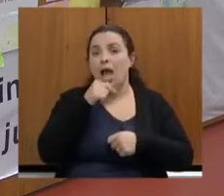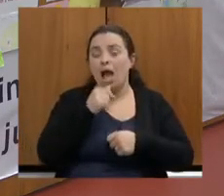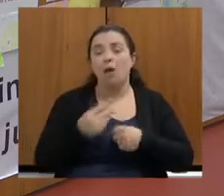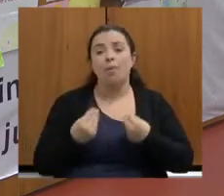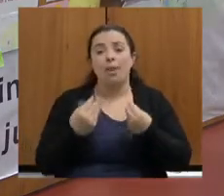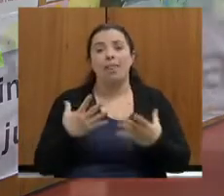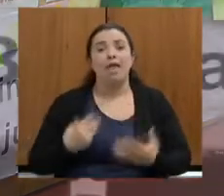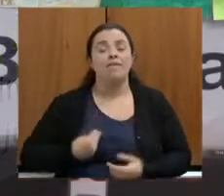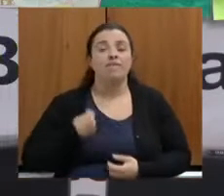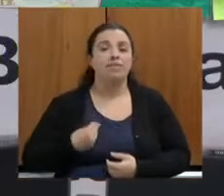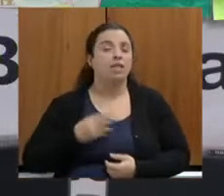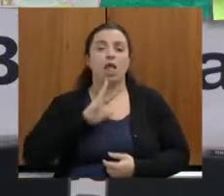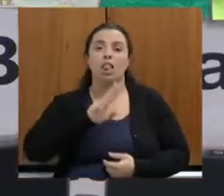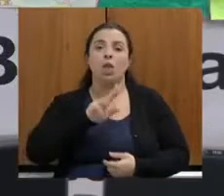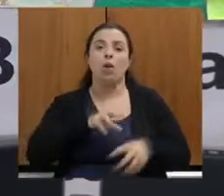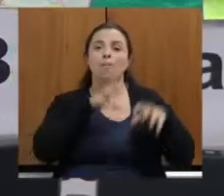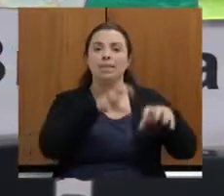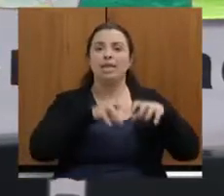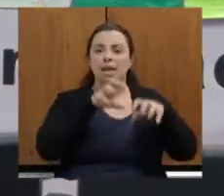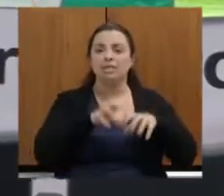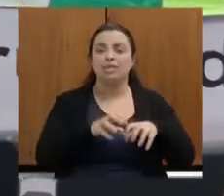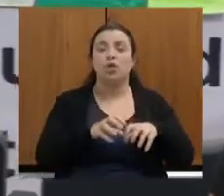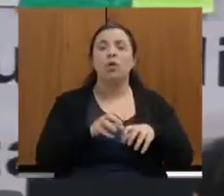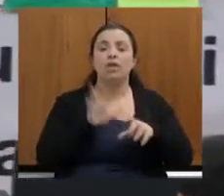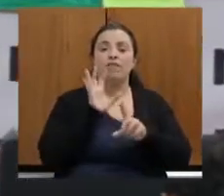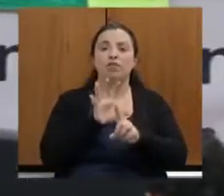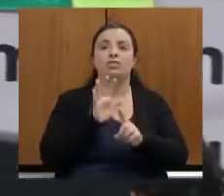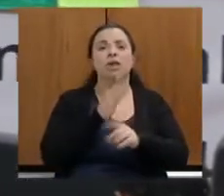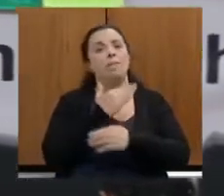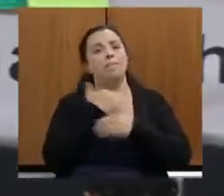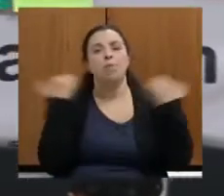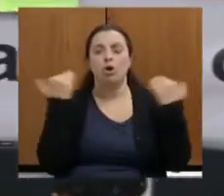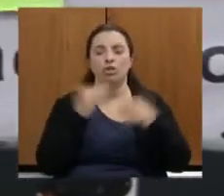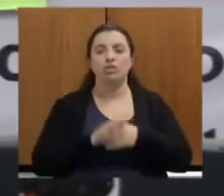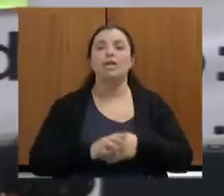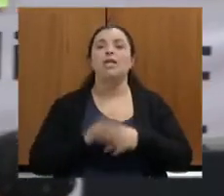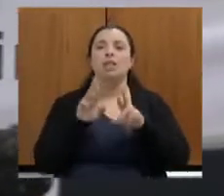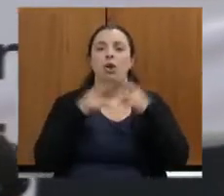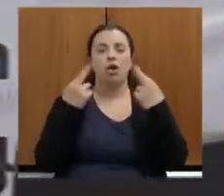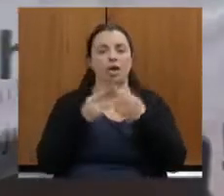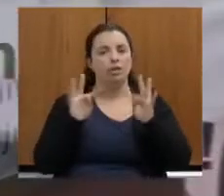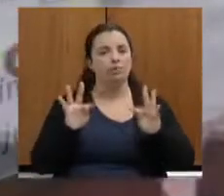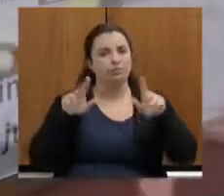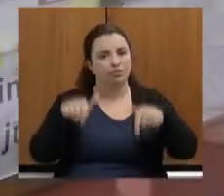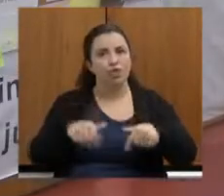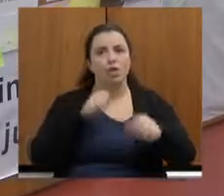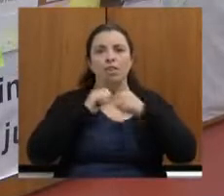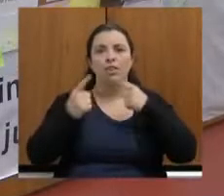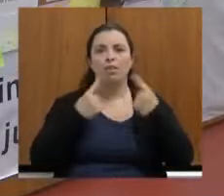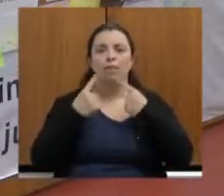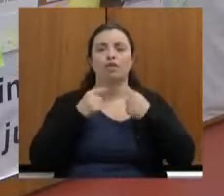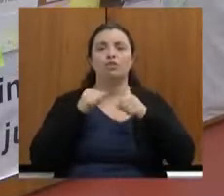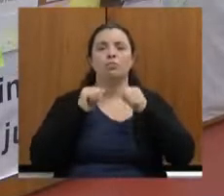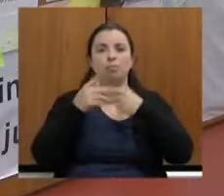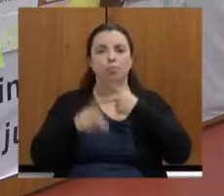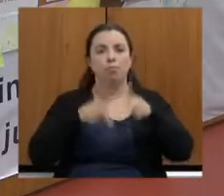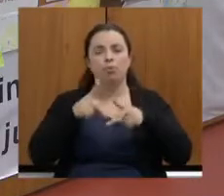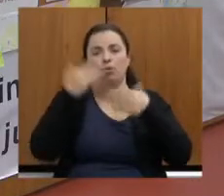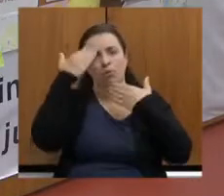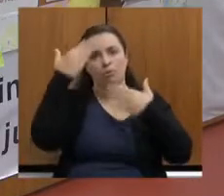e não mineração para a morte não é isso é encerra os trabalhos do nosso debate público Muito